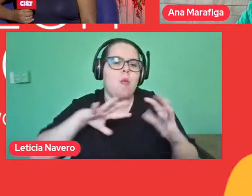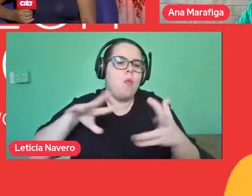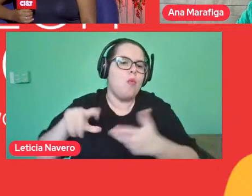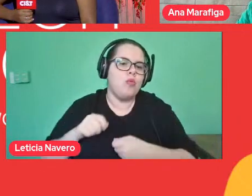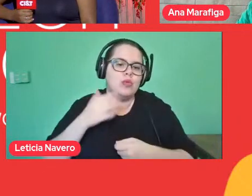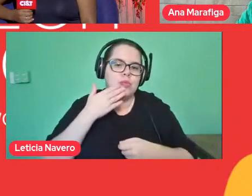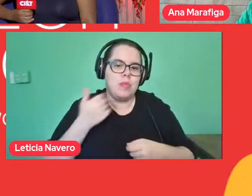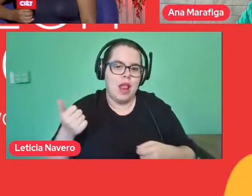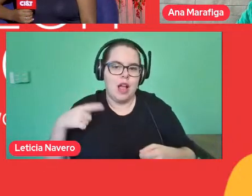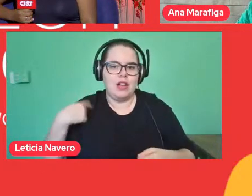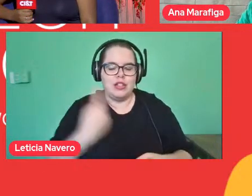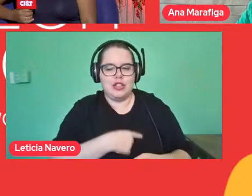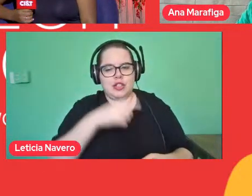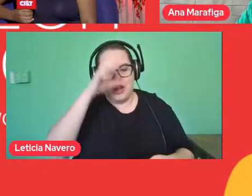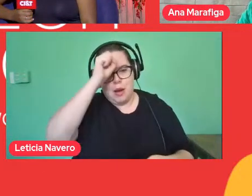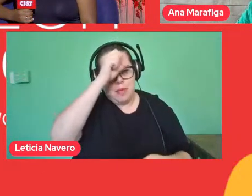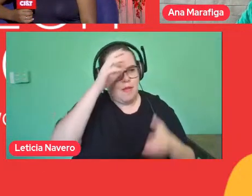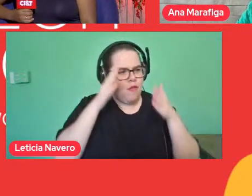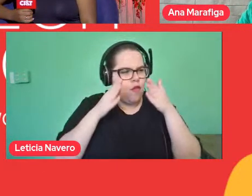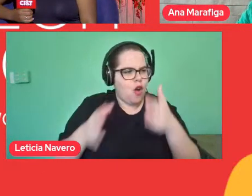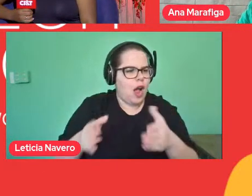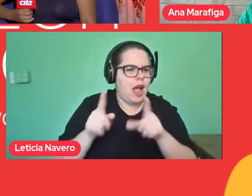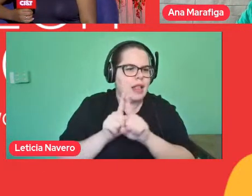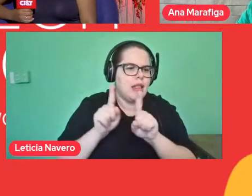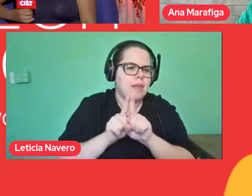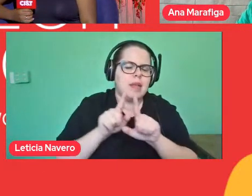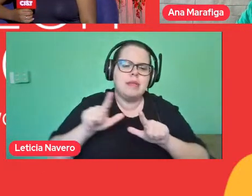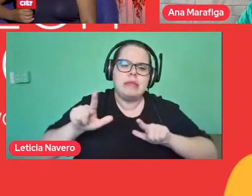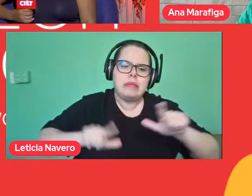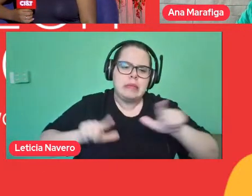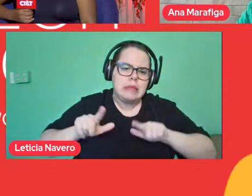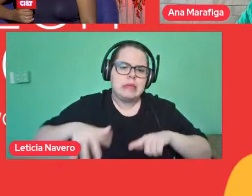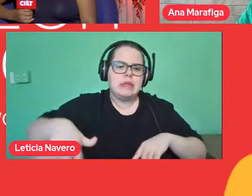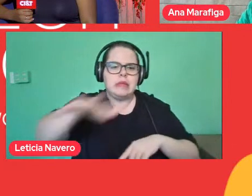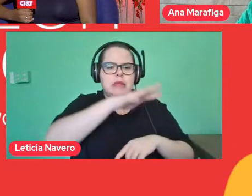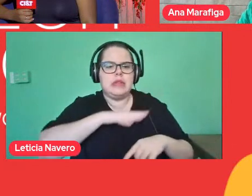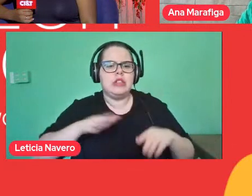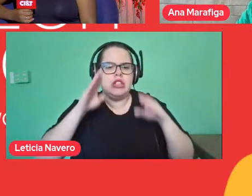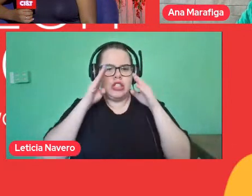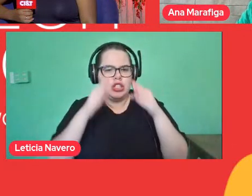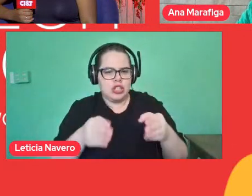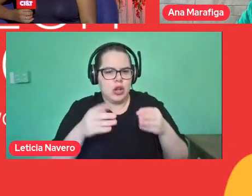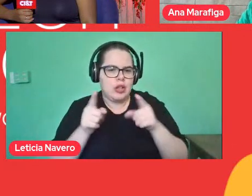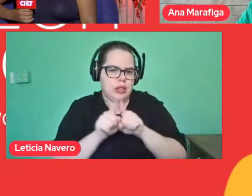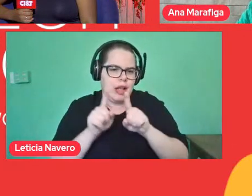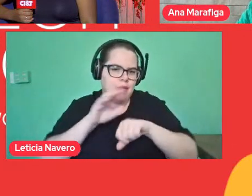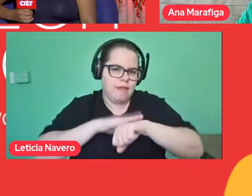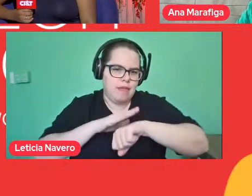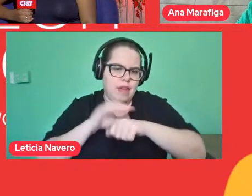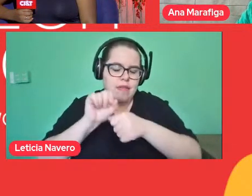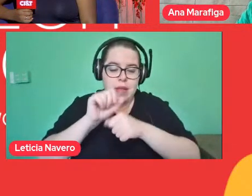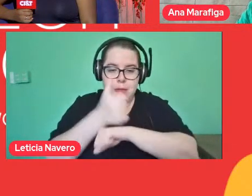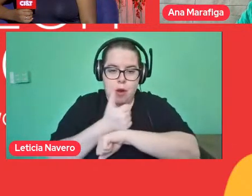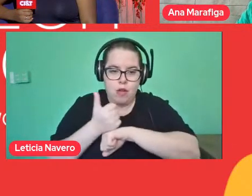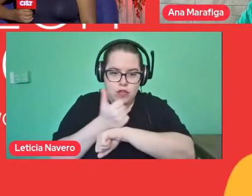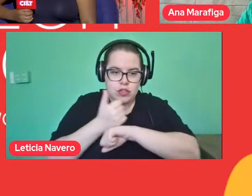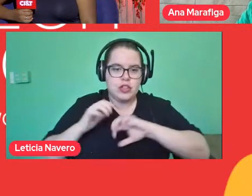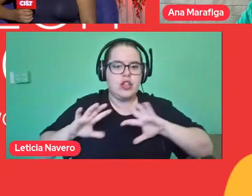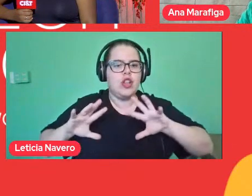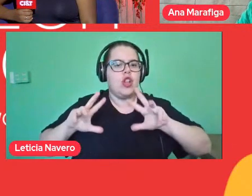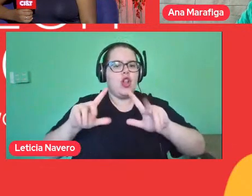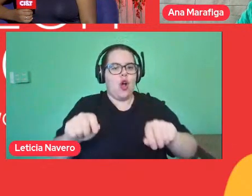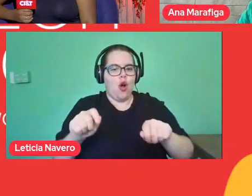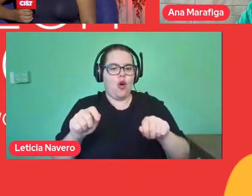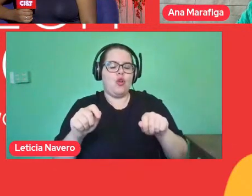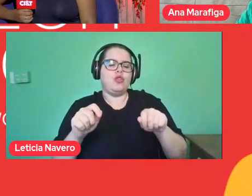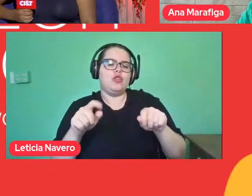e a gente aprendendo a focar e a fazer as coisas no momento que é direcionada a serem feitos mesmo ali, profissionais, todo mundo,